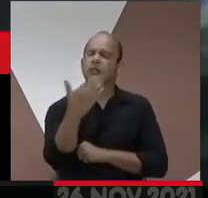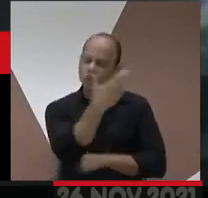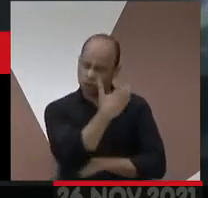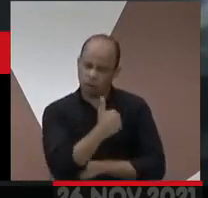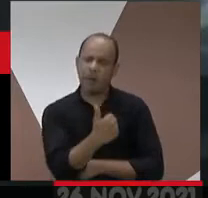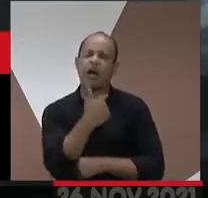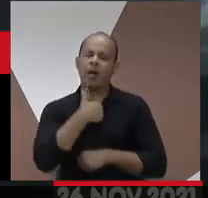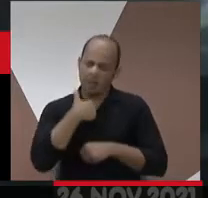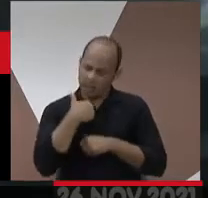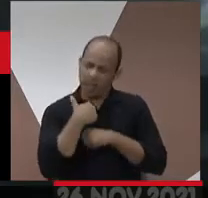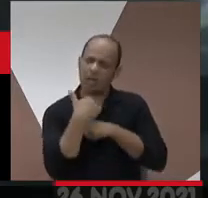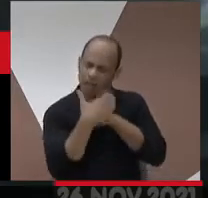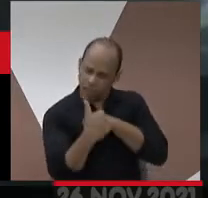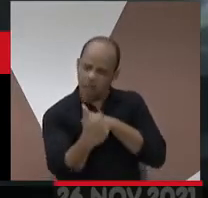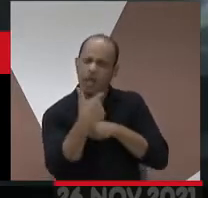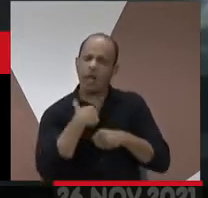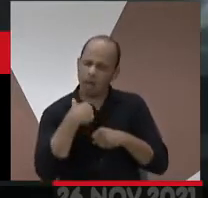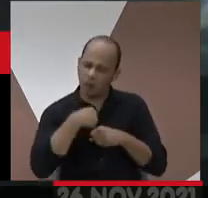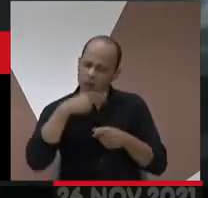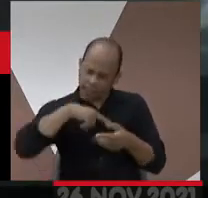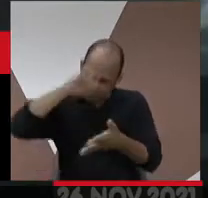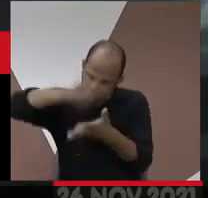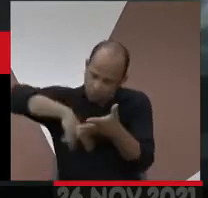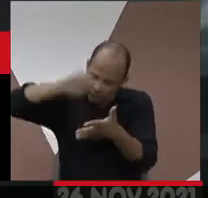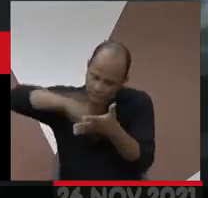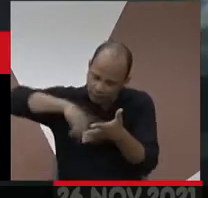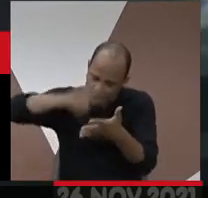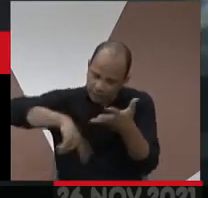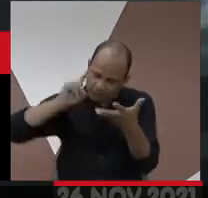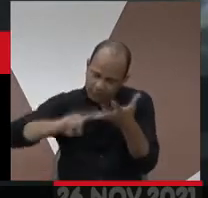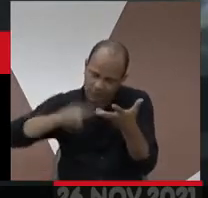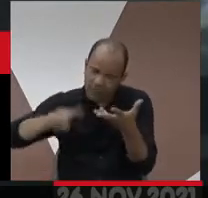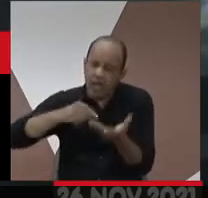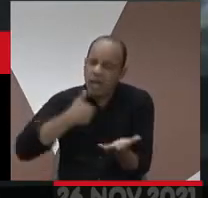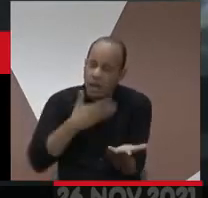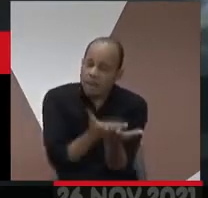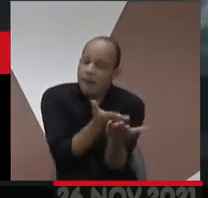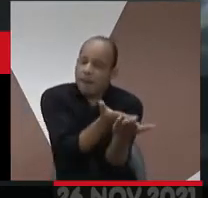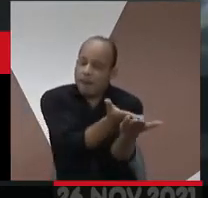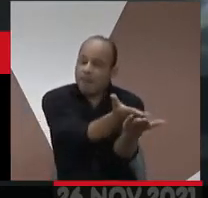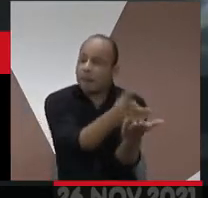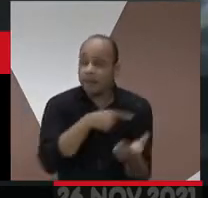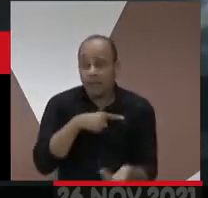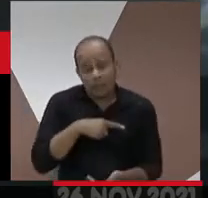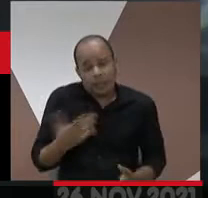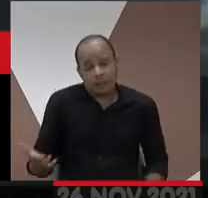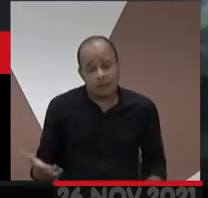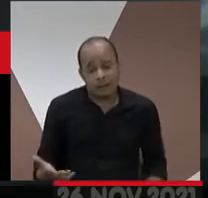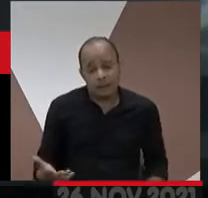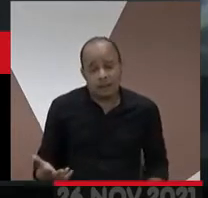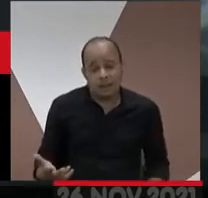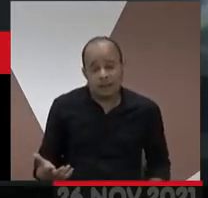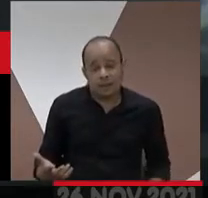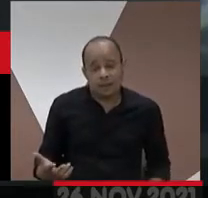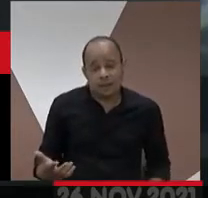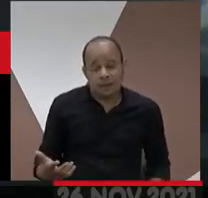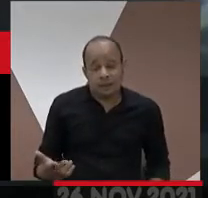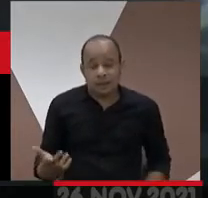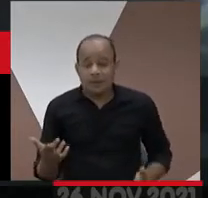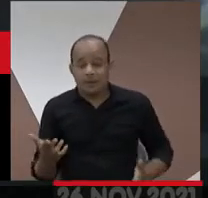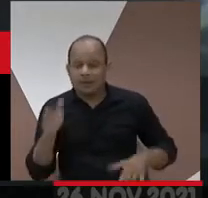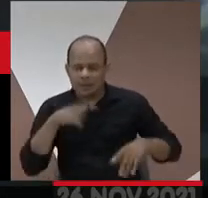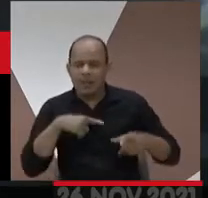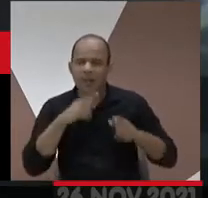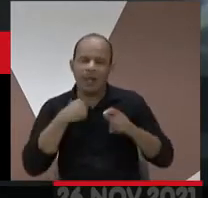bem documentados, tem todas essas conexões ditas aleatórias, né? Porque em entrevista